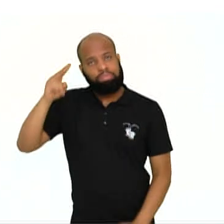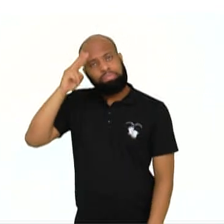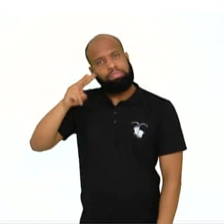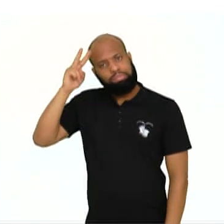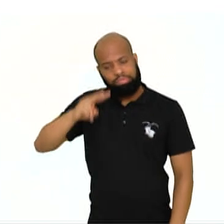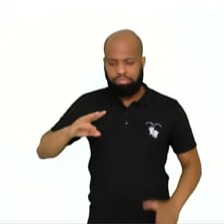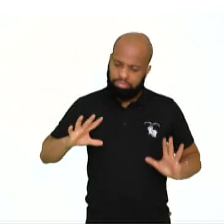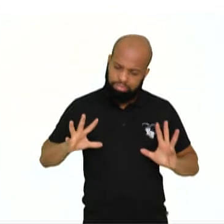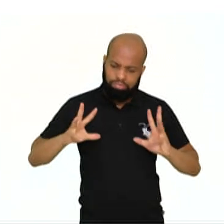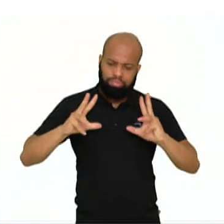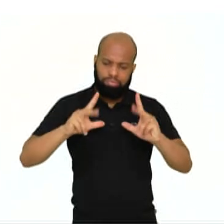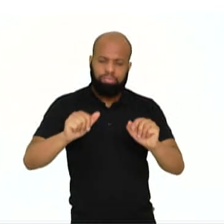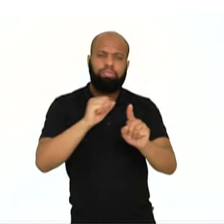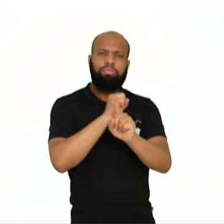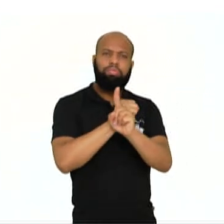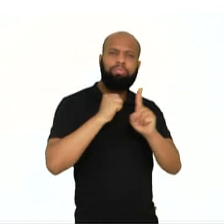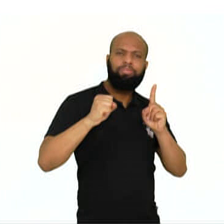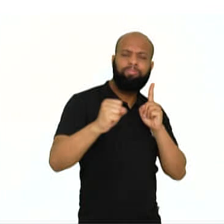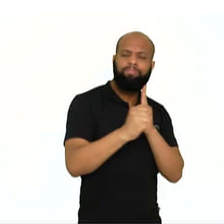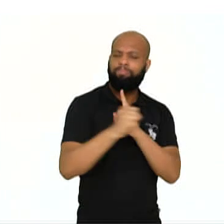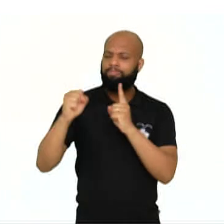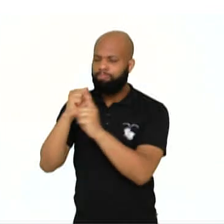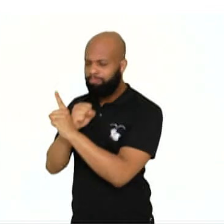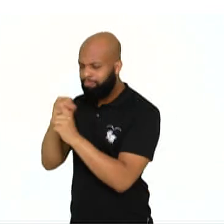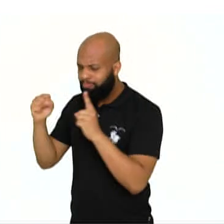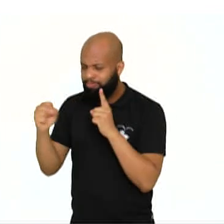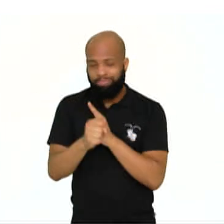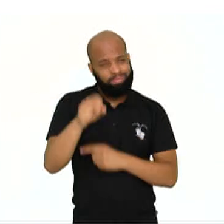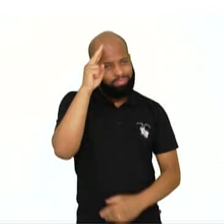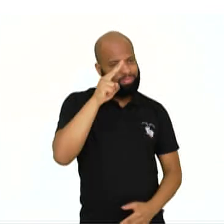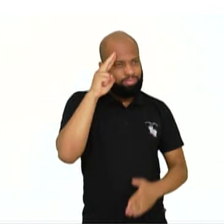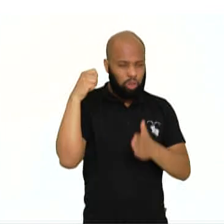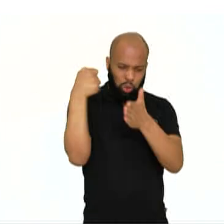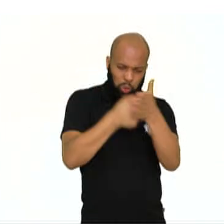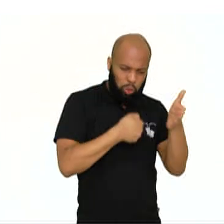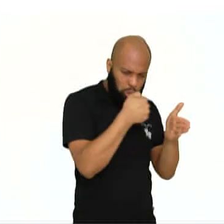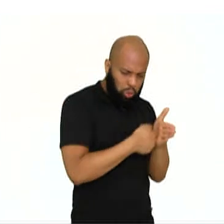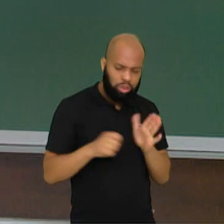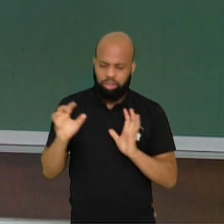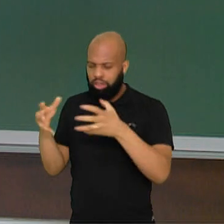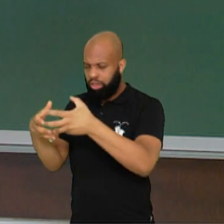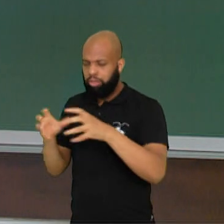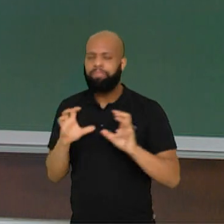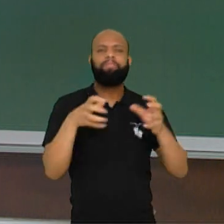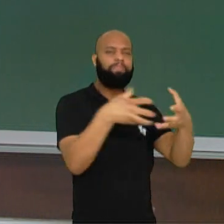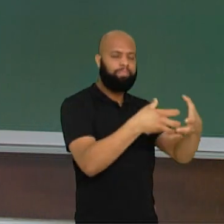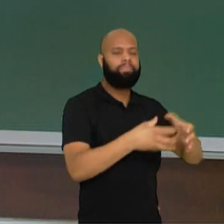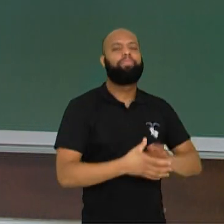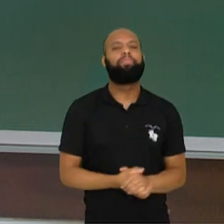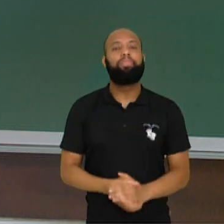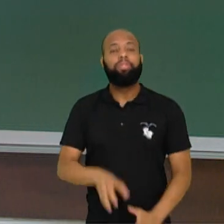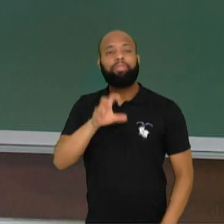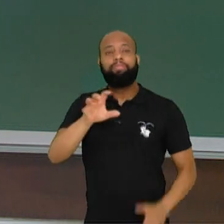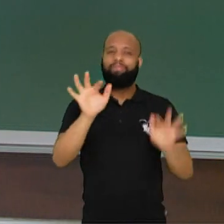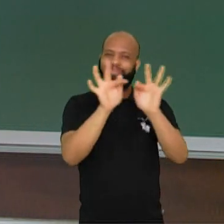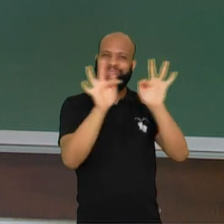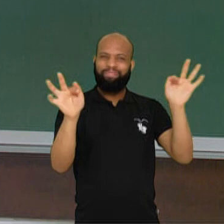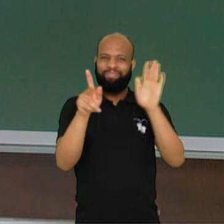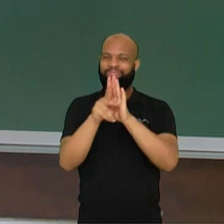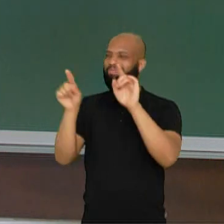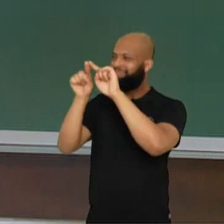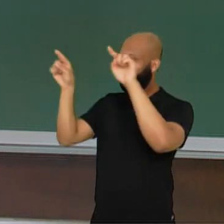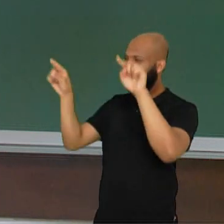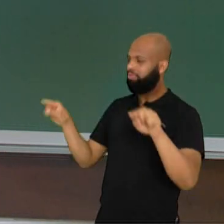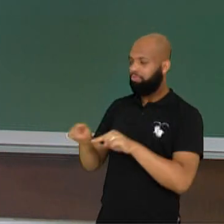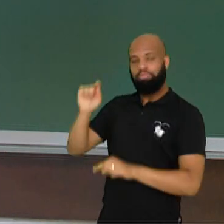de todas as sociedades é a história da luta de classes. Então, essa frase aí é a frase que